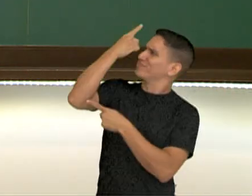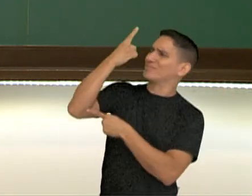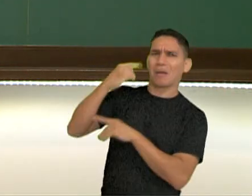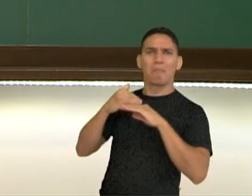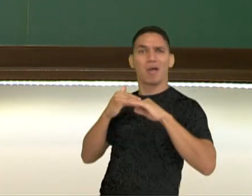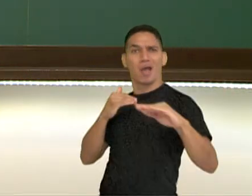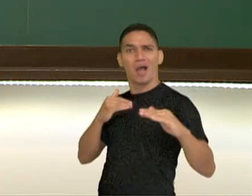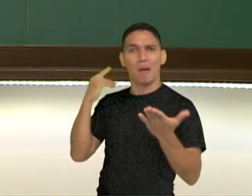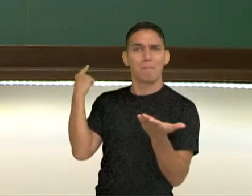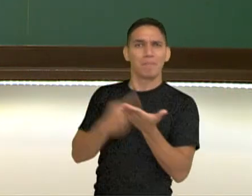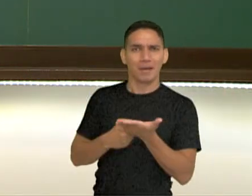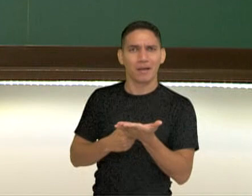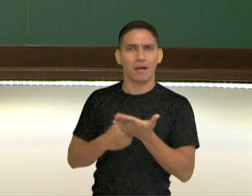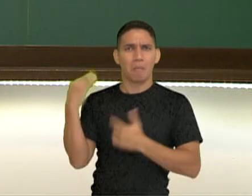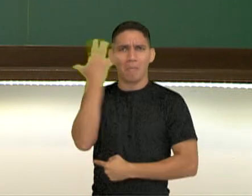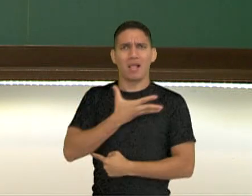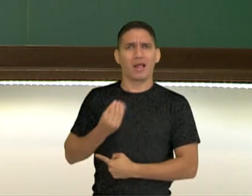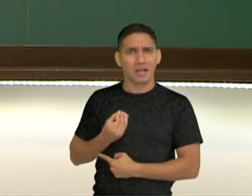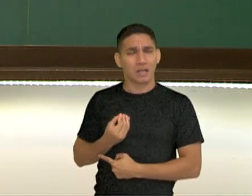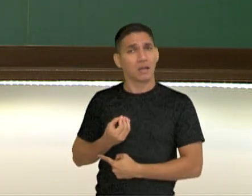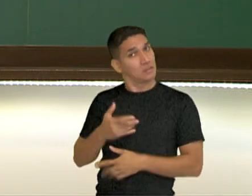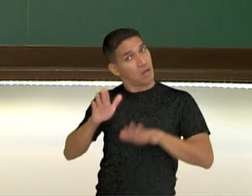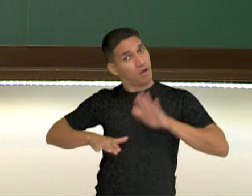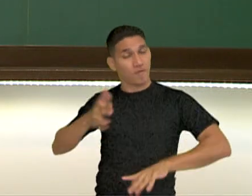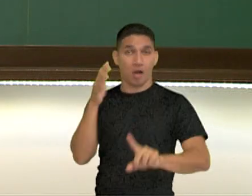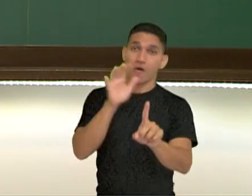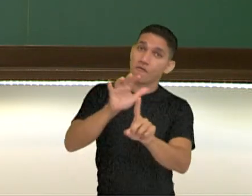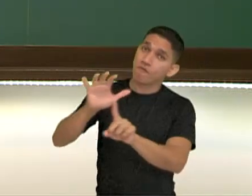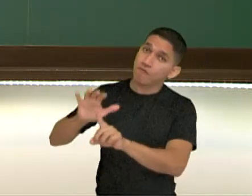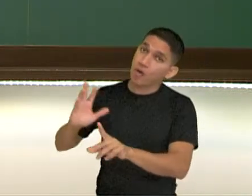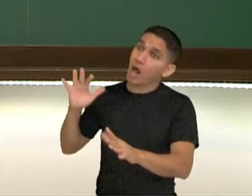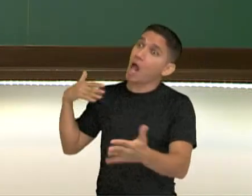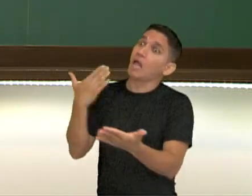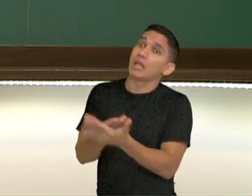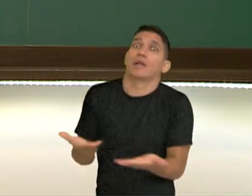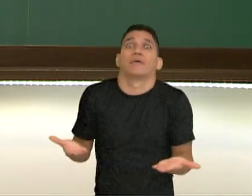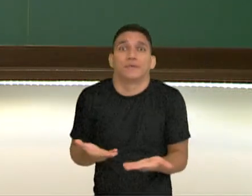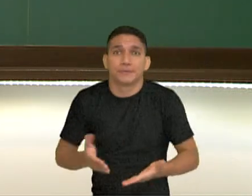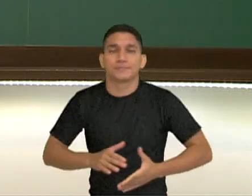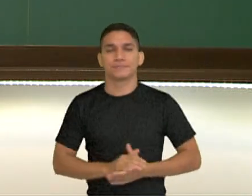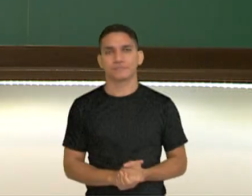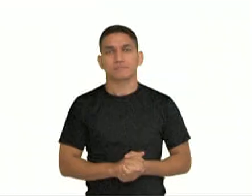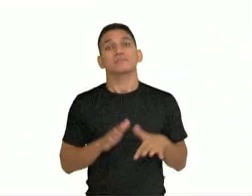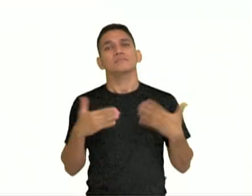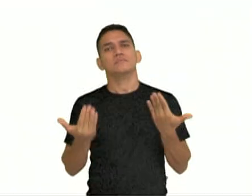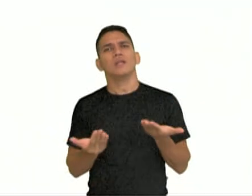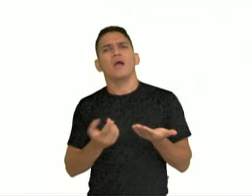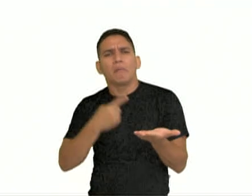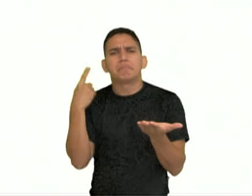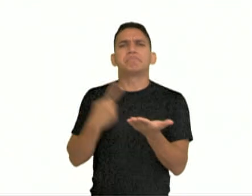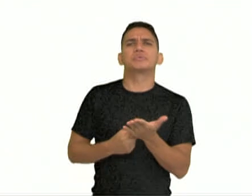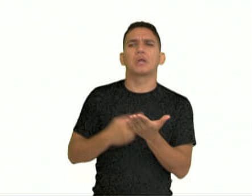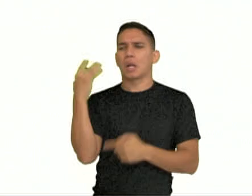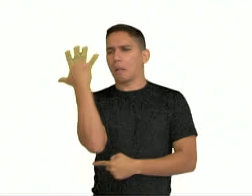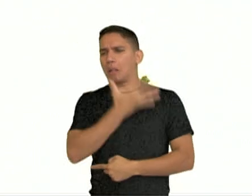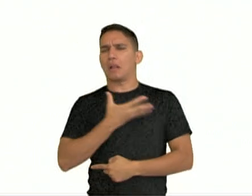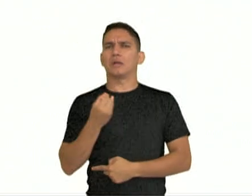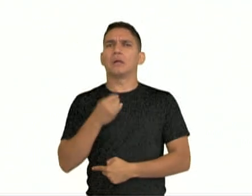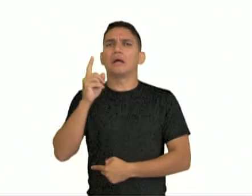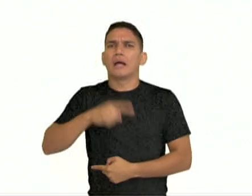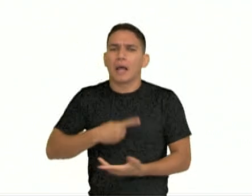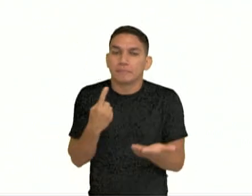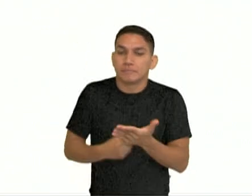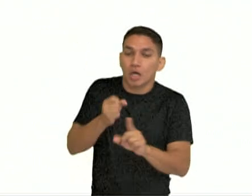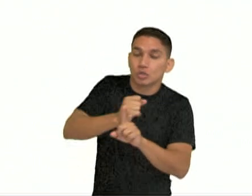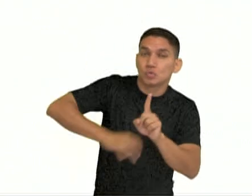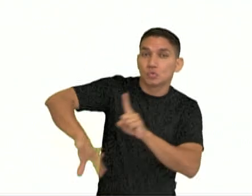ter influenciado a certos critérios de beleza que existem até hoje. Os padrões de beleza são estabelecidos pela cultura de uma sociedade